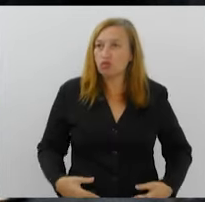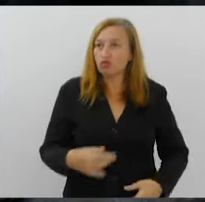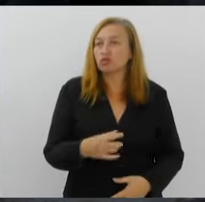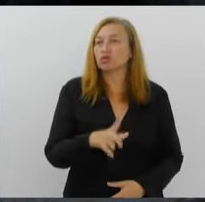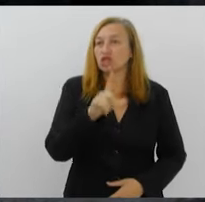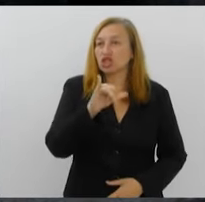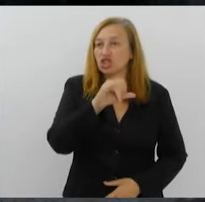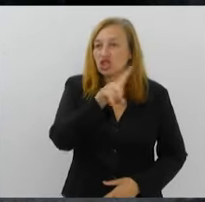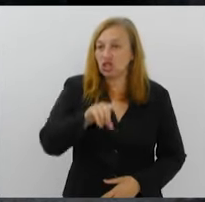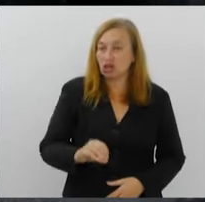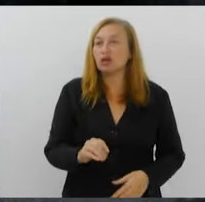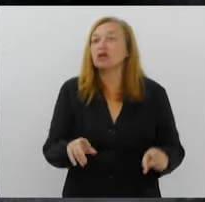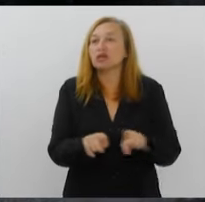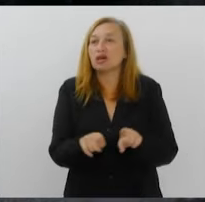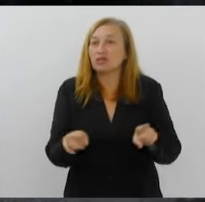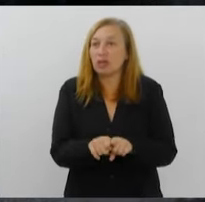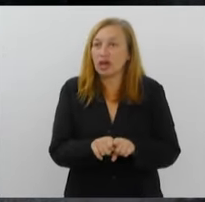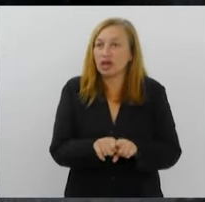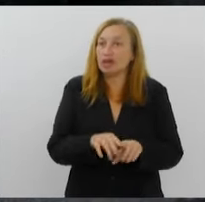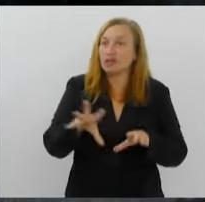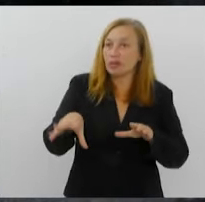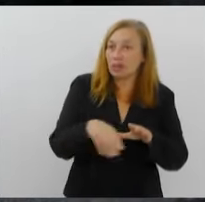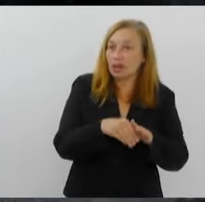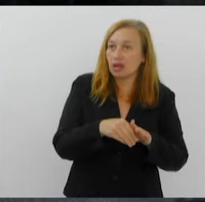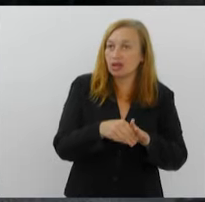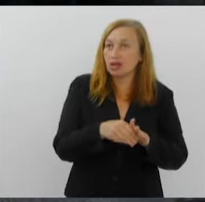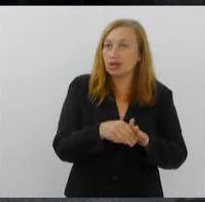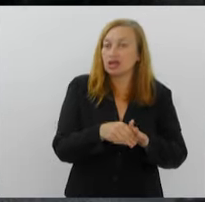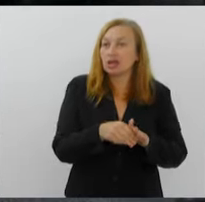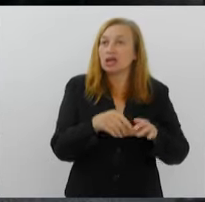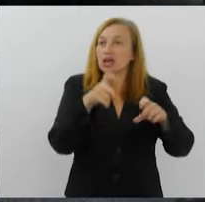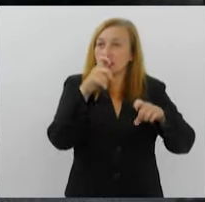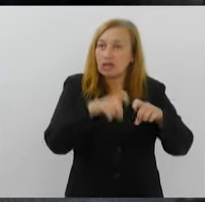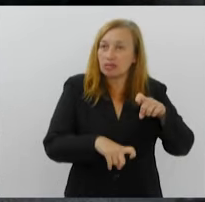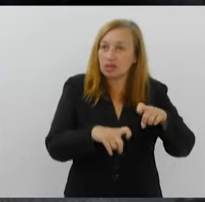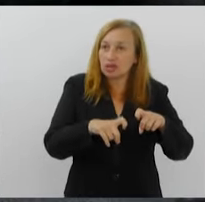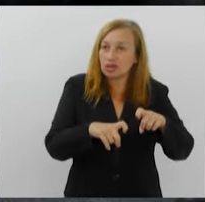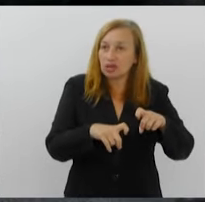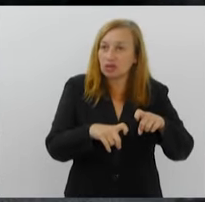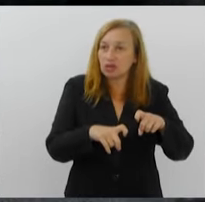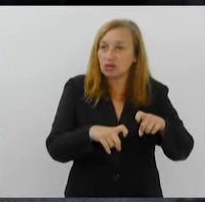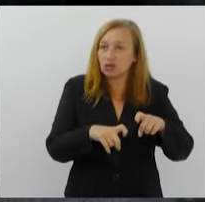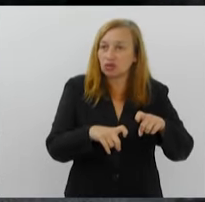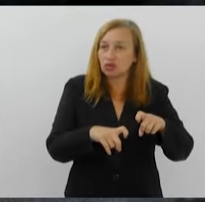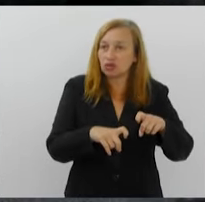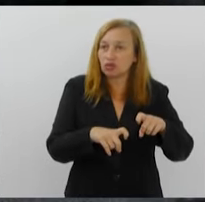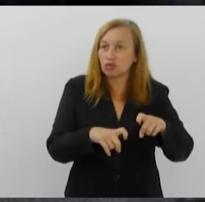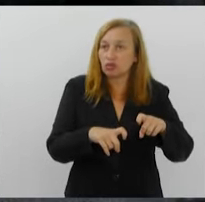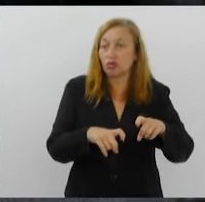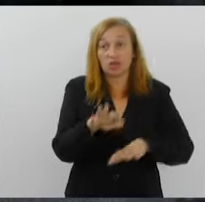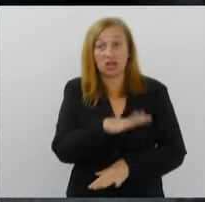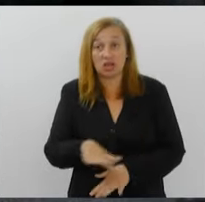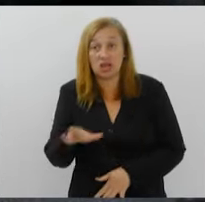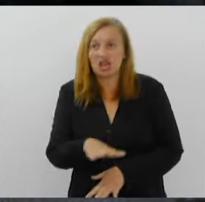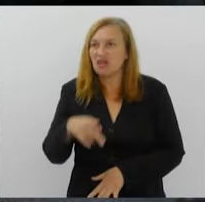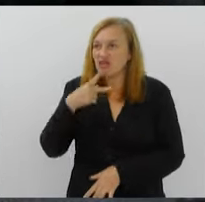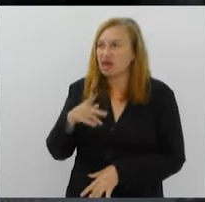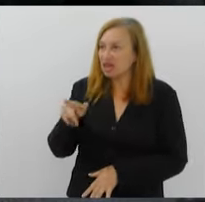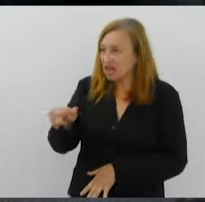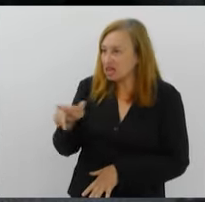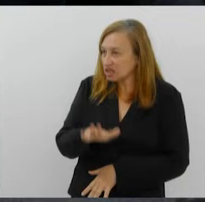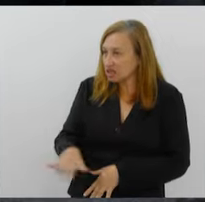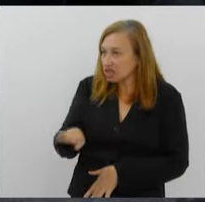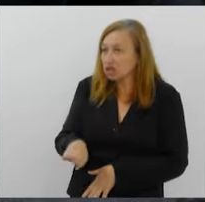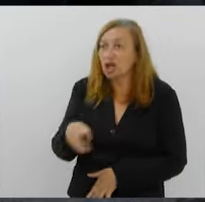que foi imposto num projeto de lei que permite o estupro com crianças. Porque se a gente fala que essa criança